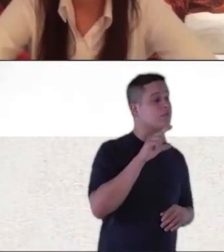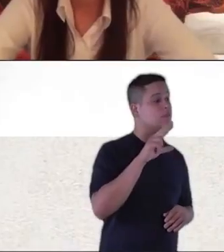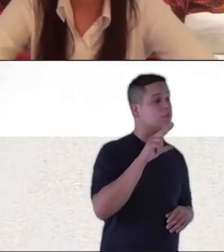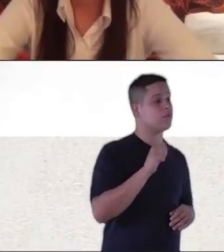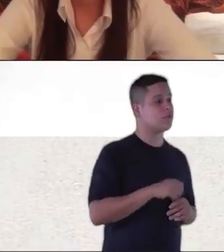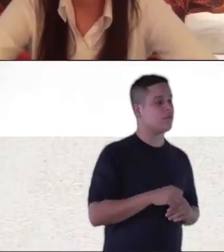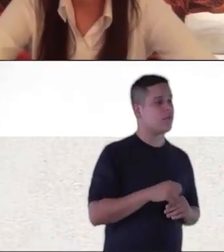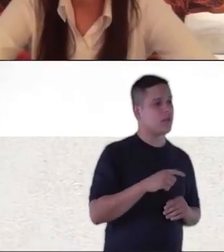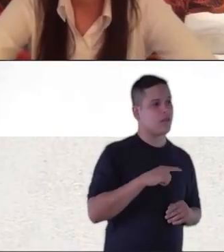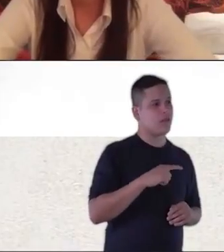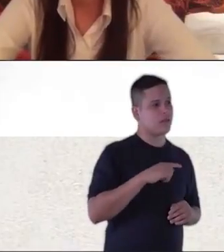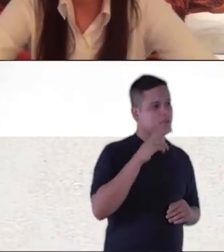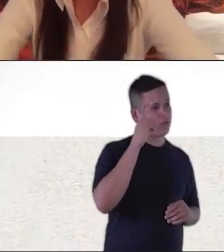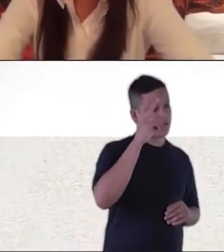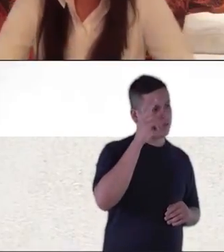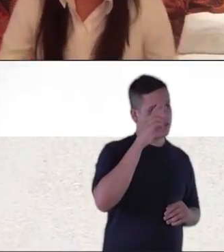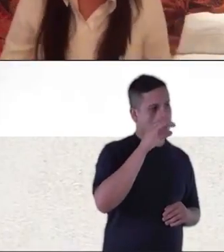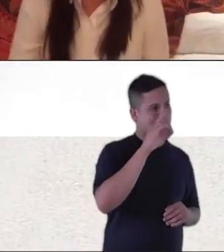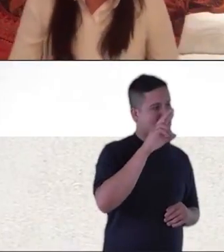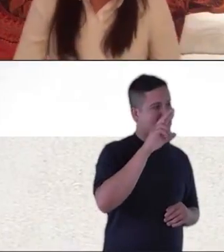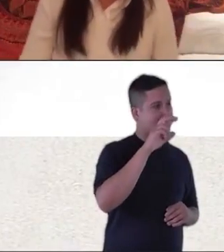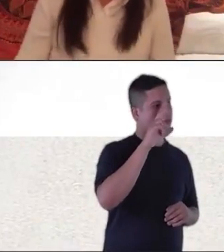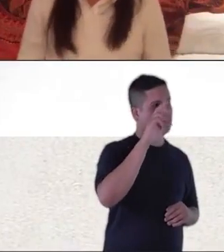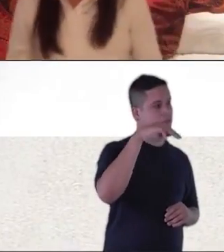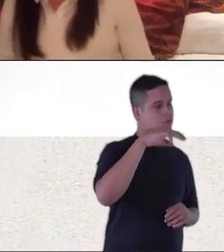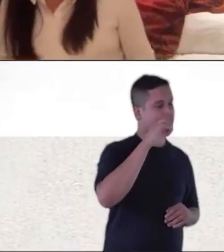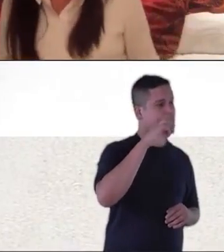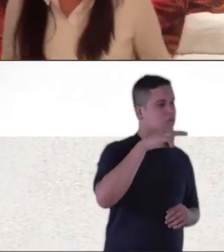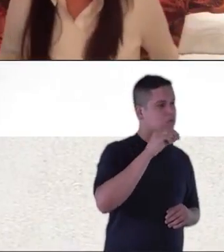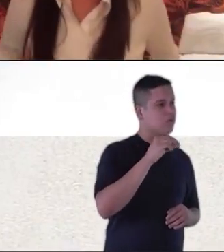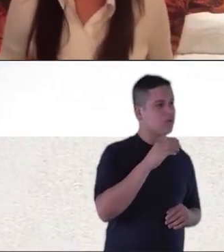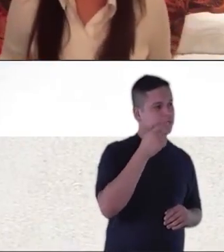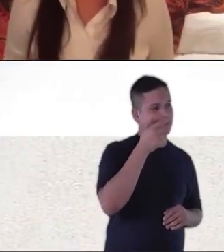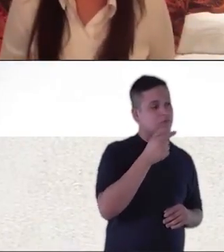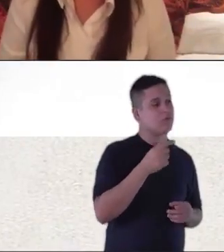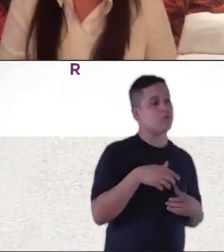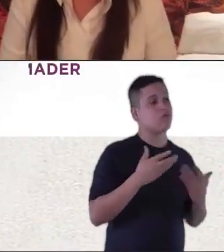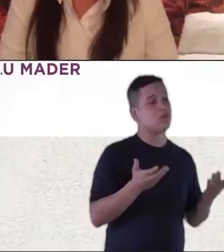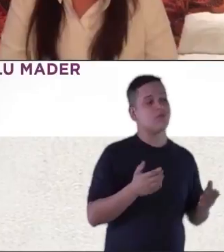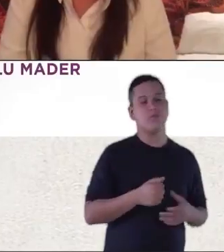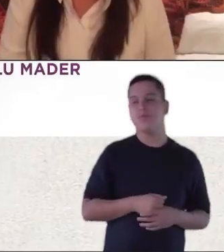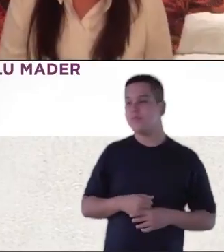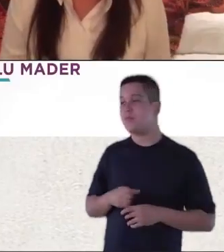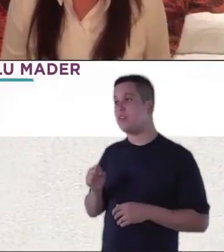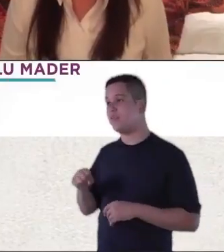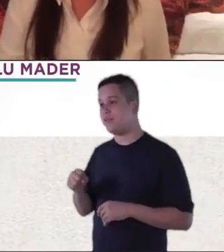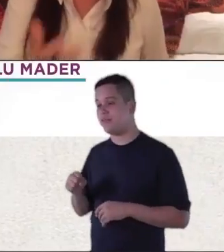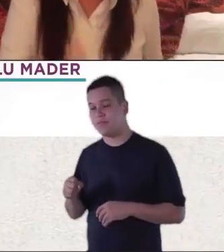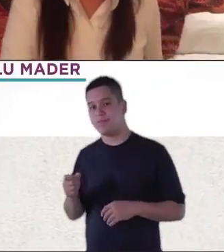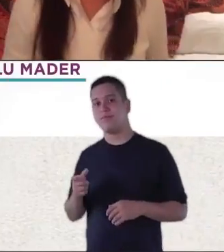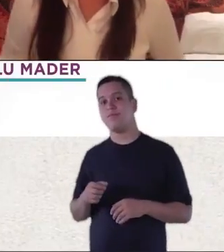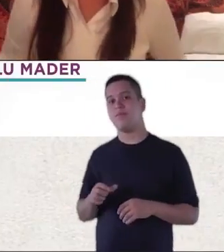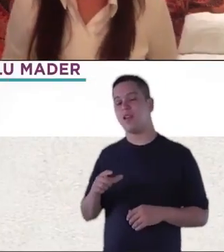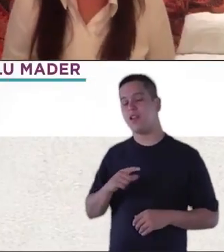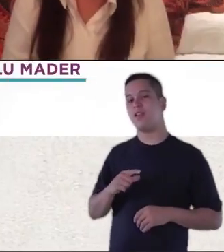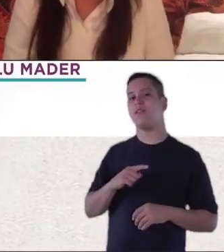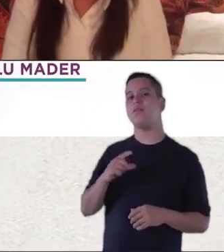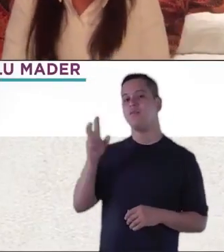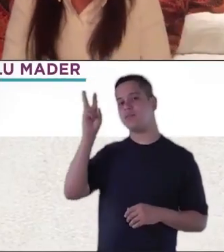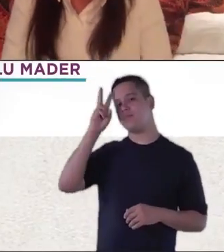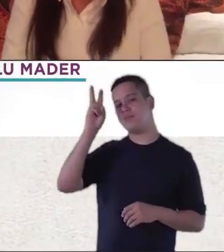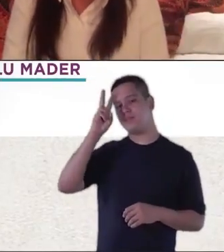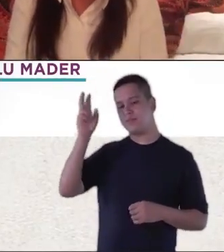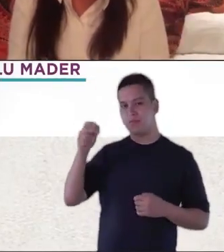com Drummond familiar, né? Conta pra gente. Então, quando eu soube que a gente ia fazer, que você ia estar aí em